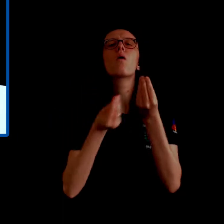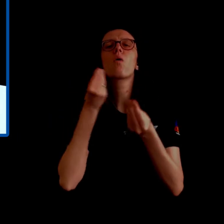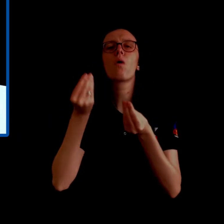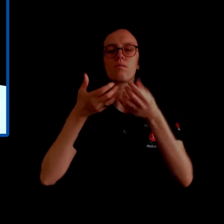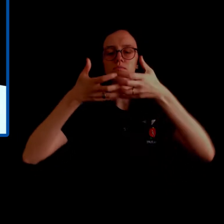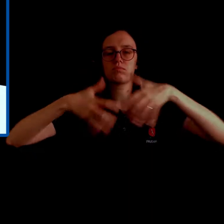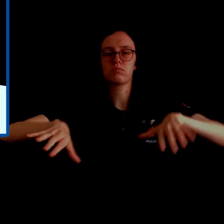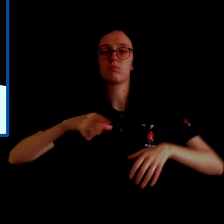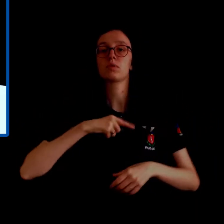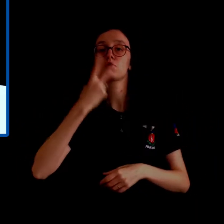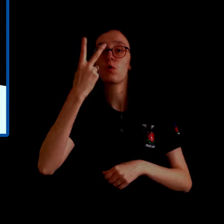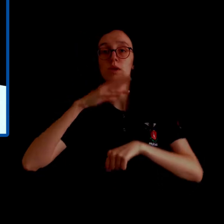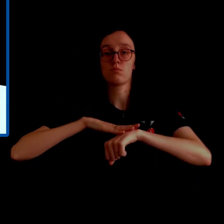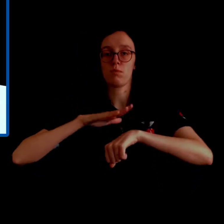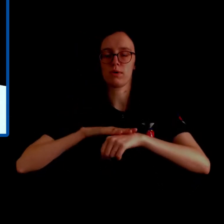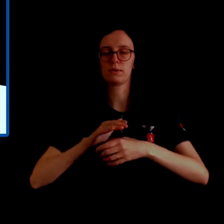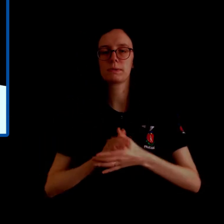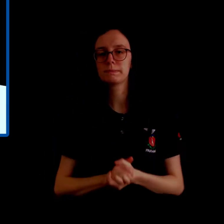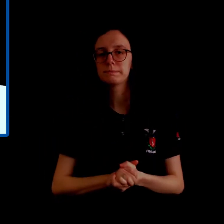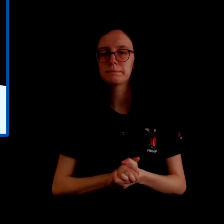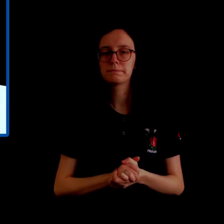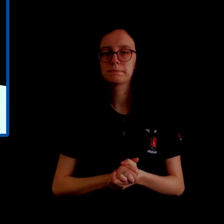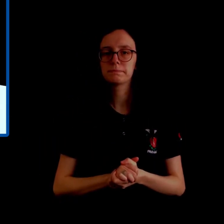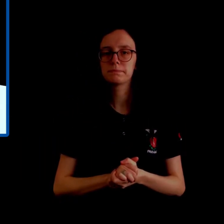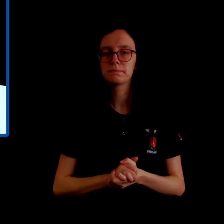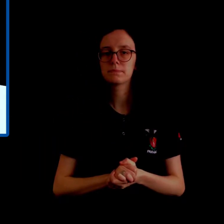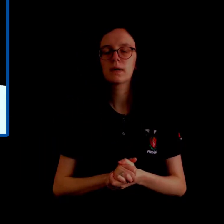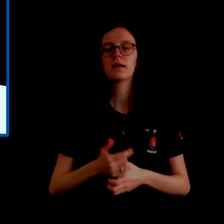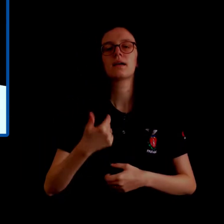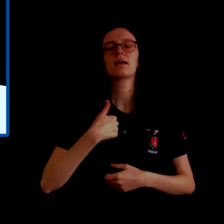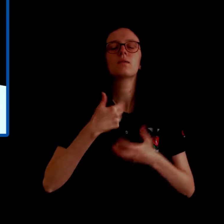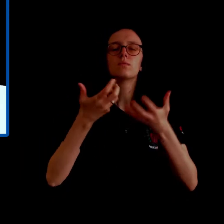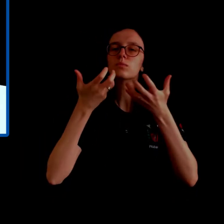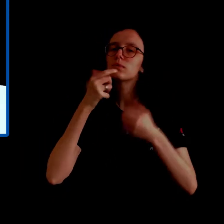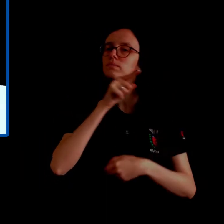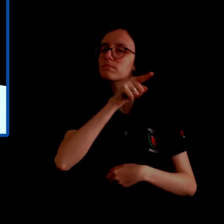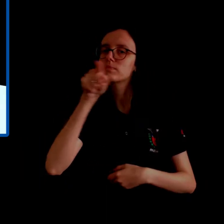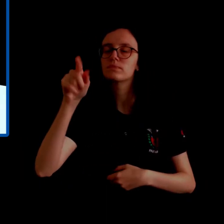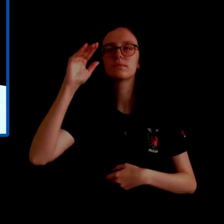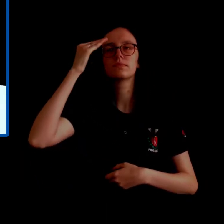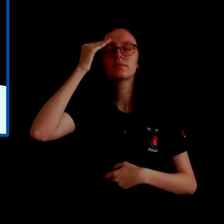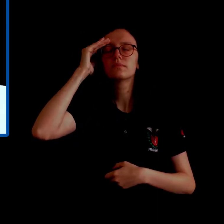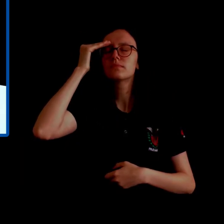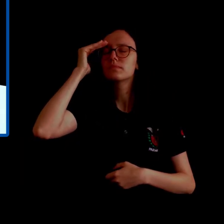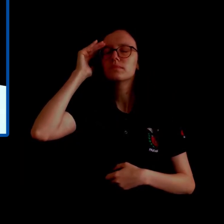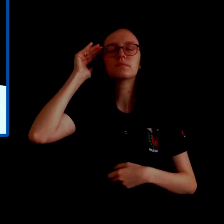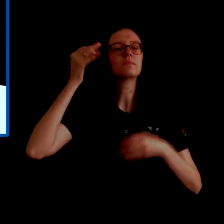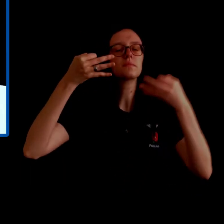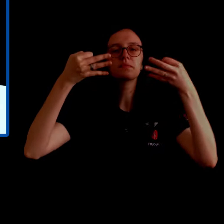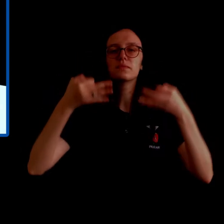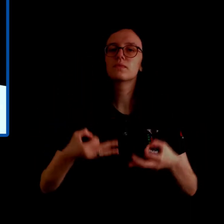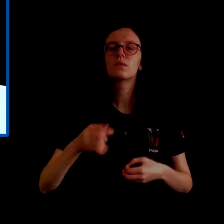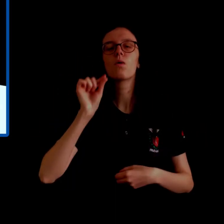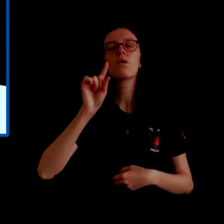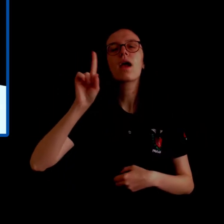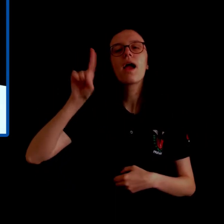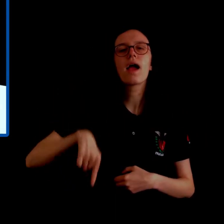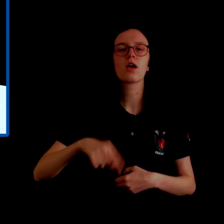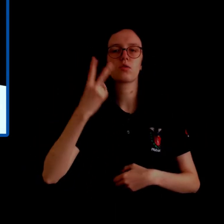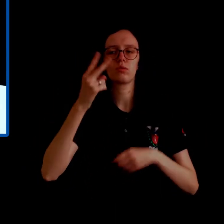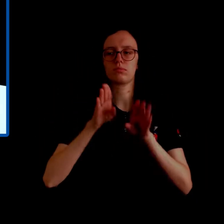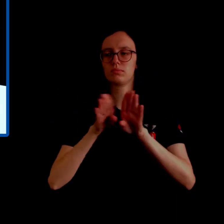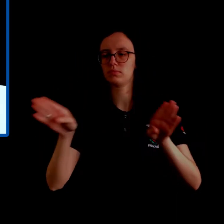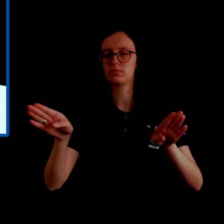em dois momentos, tá? E eu quero que vocês entendam muito o que são esses dois